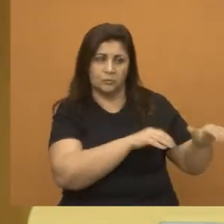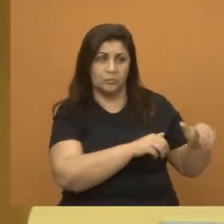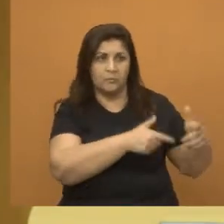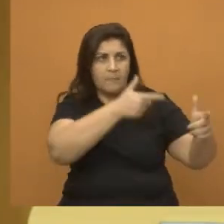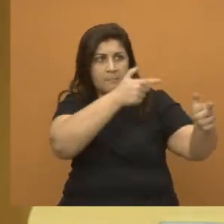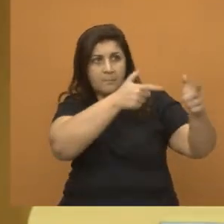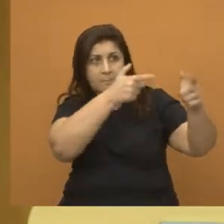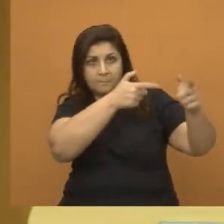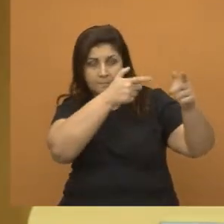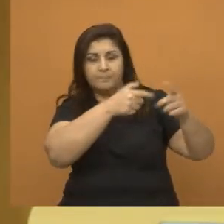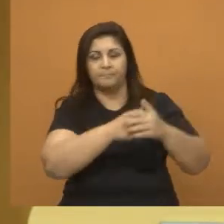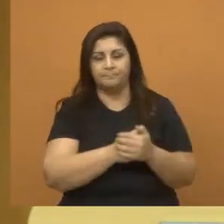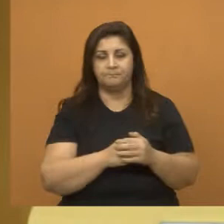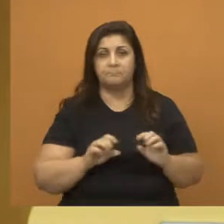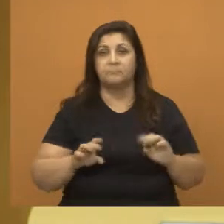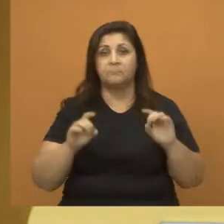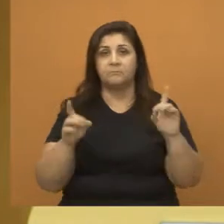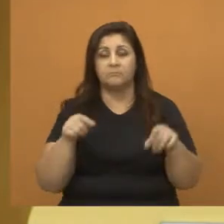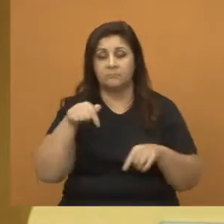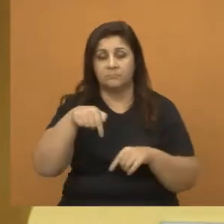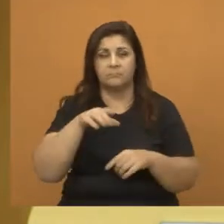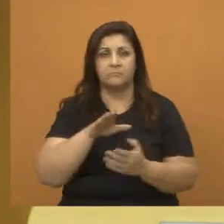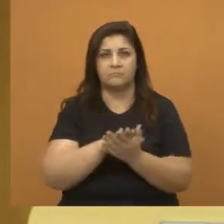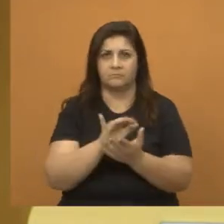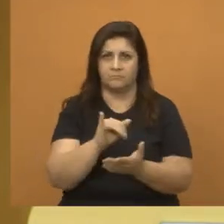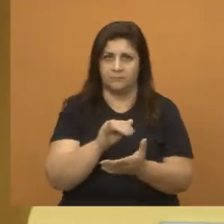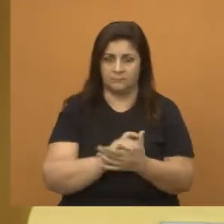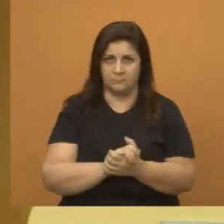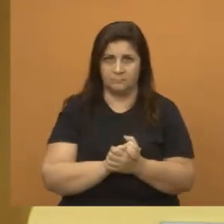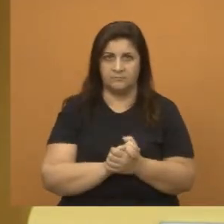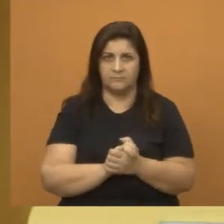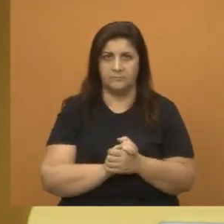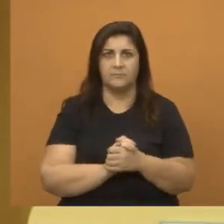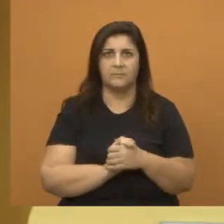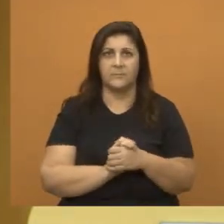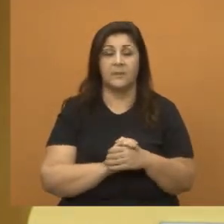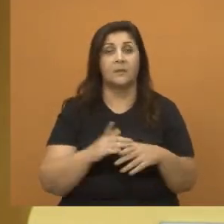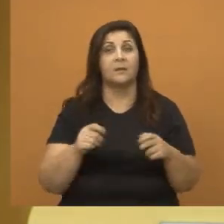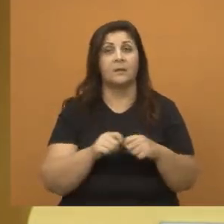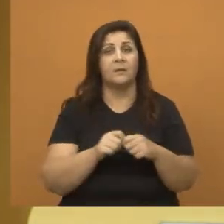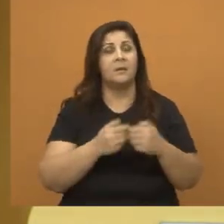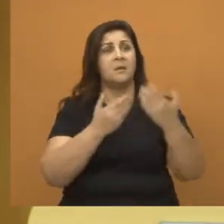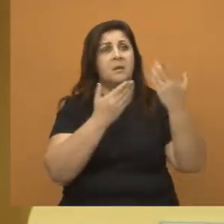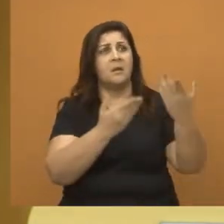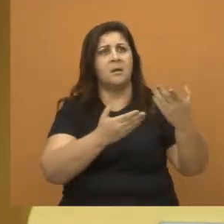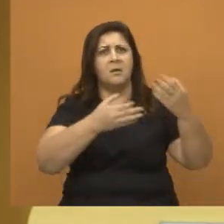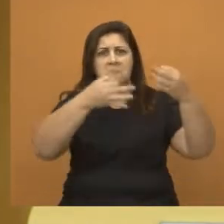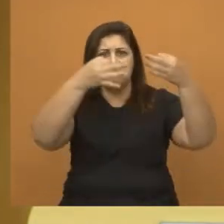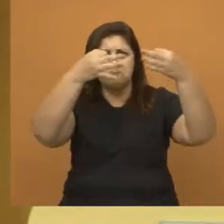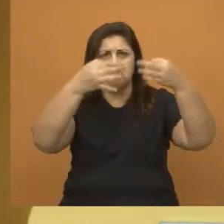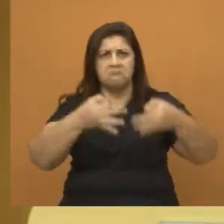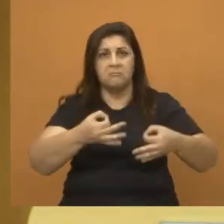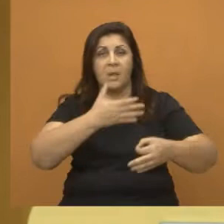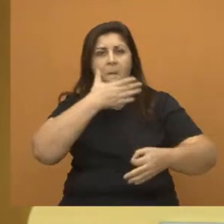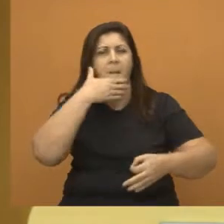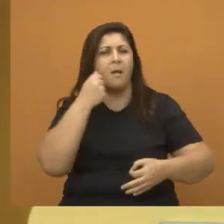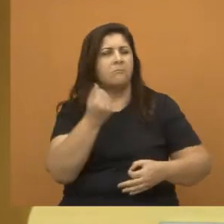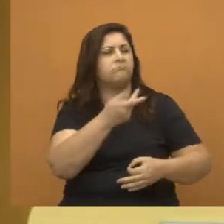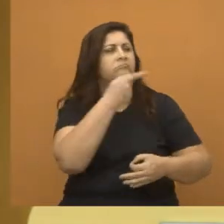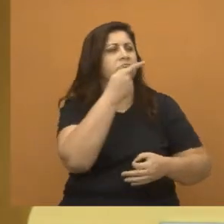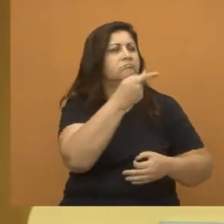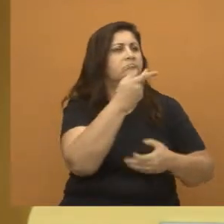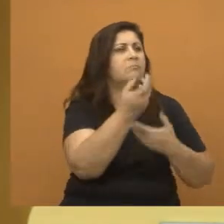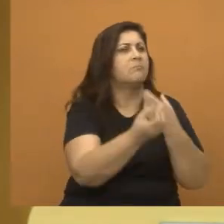benefício da comunidade acre em si o que o torna digno dos melhores elogios e reconhecimento